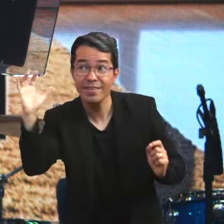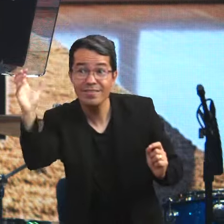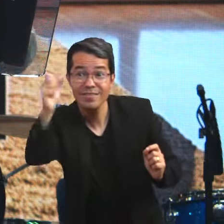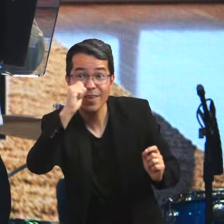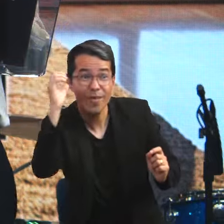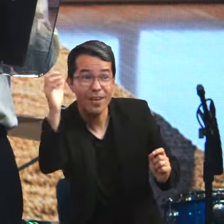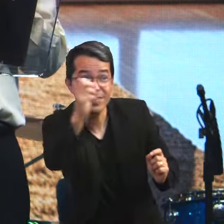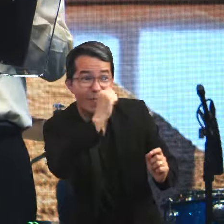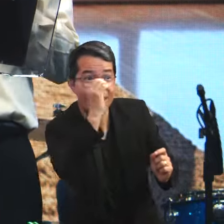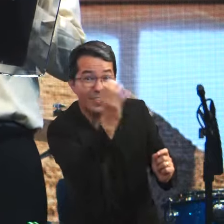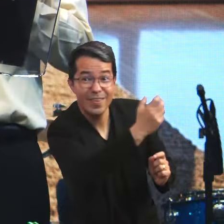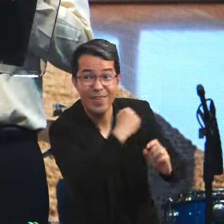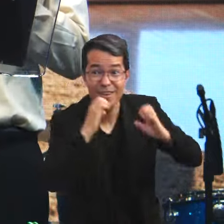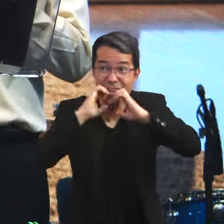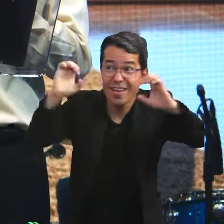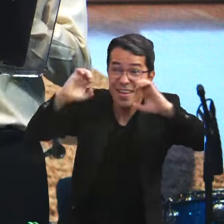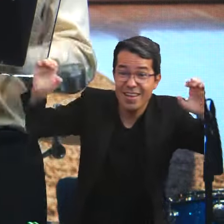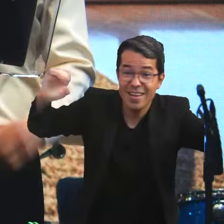evangelização